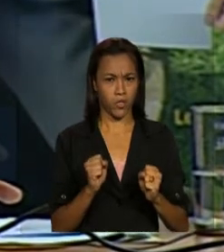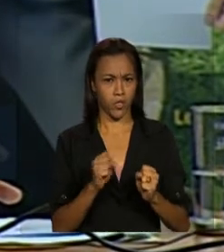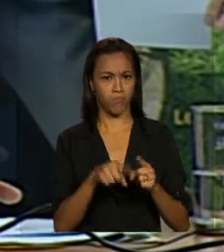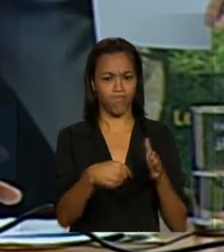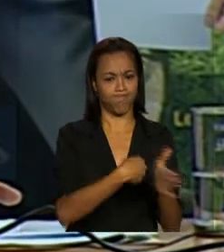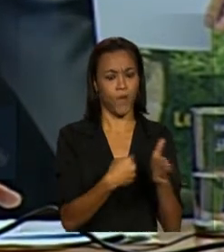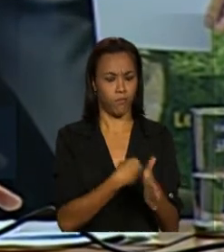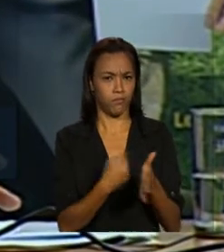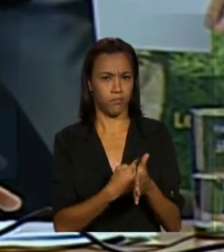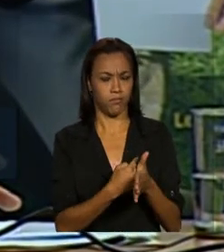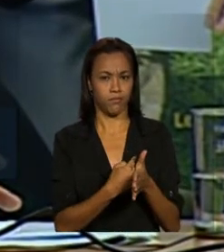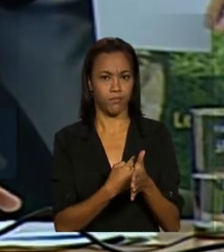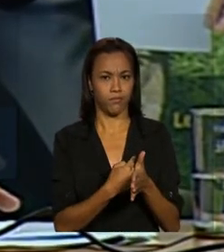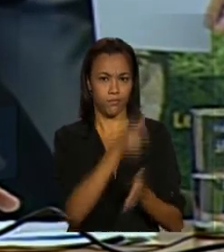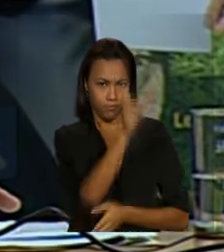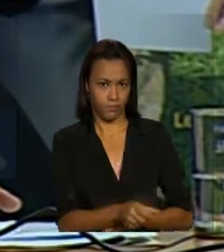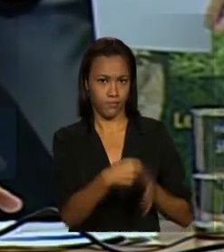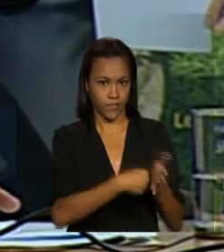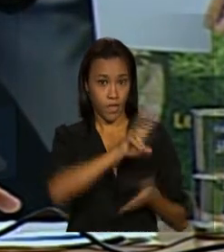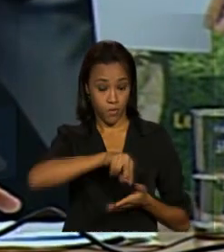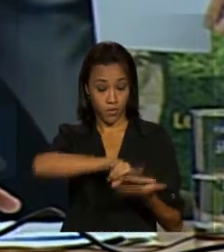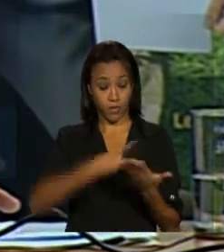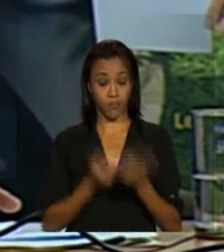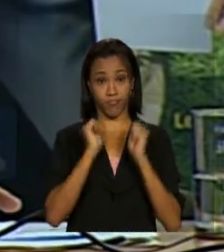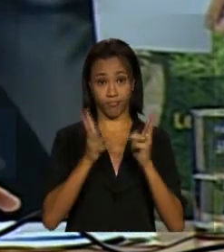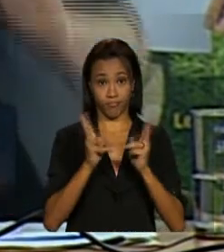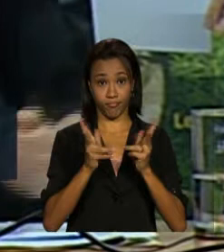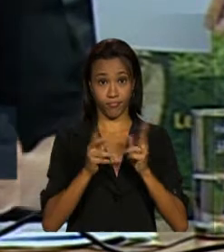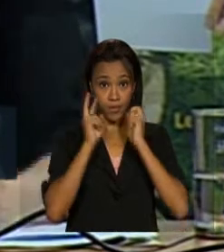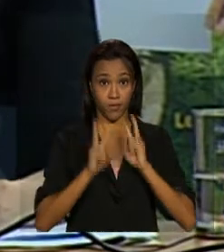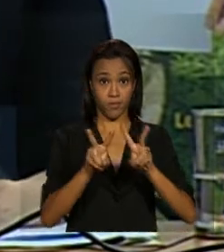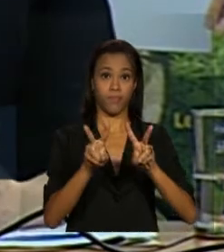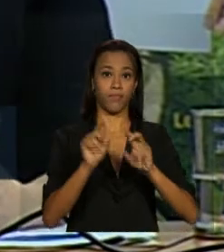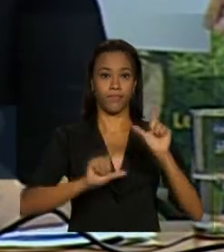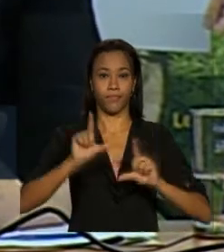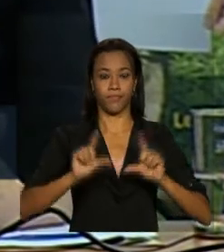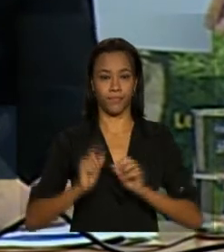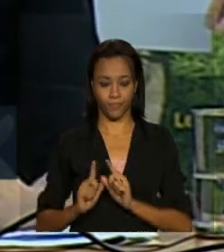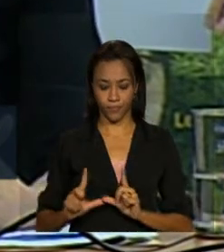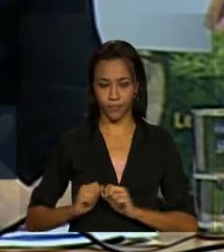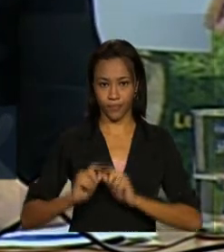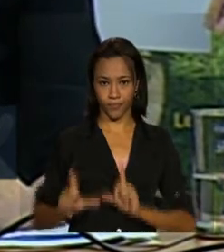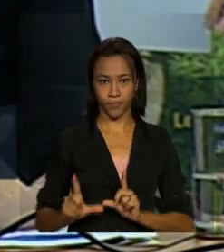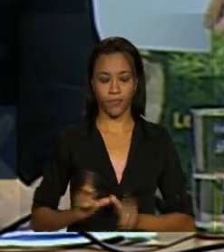fazer a tradução para Libras ao mesmo tempo que está na tela. Combinado. É Joana, da Folha de São Paulo.